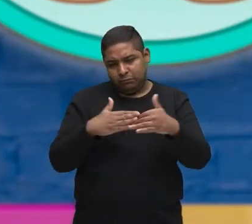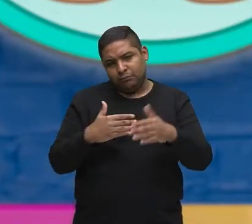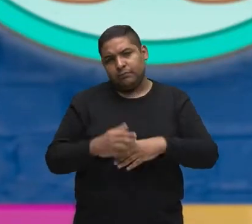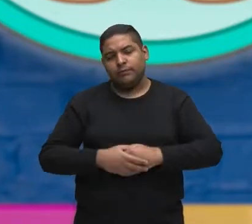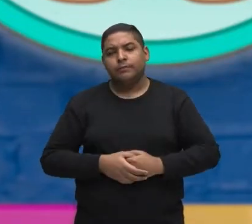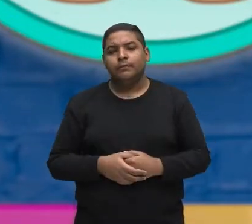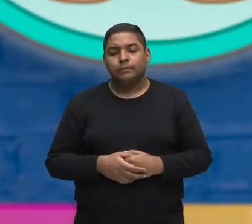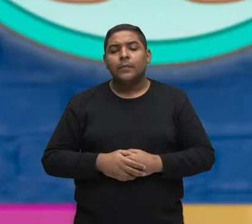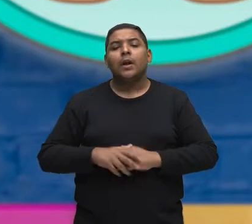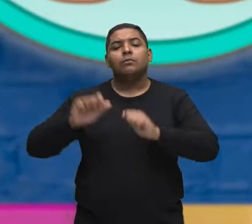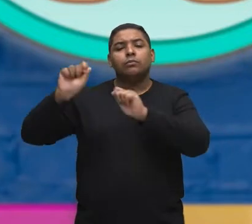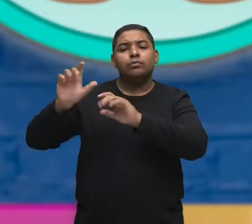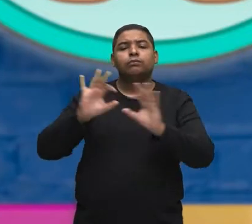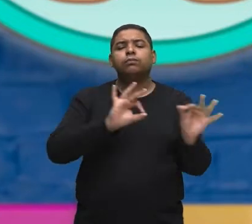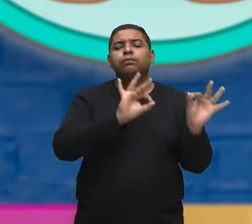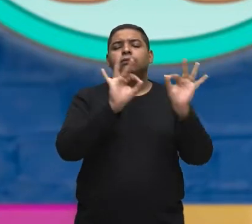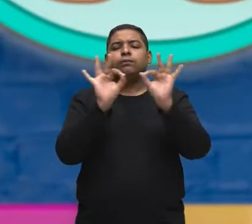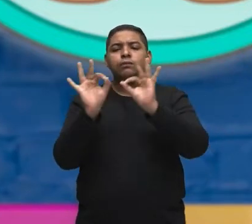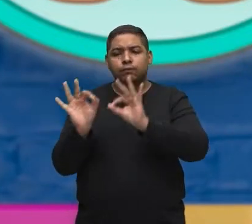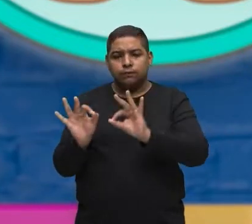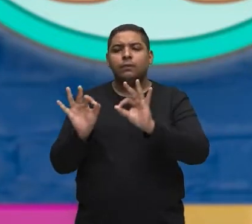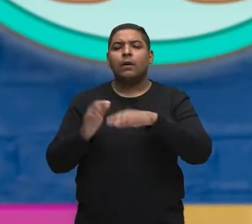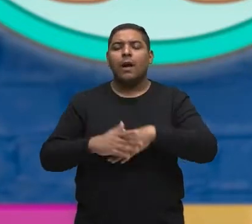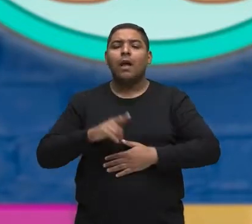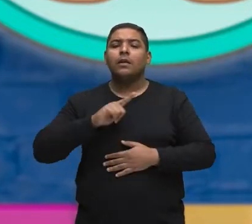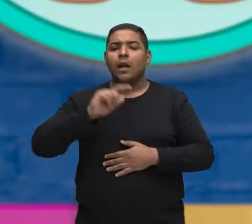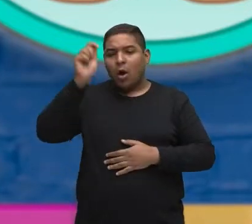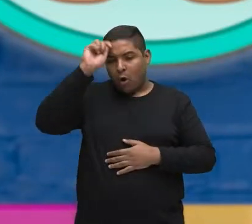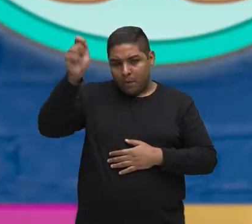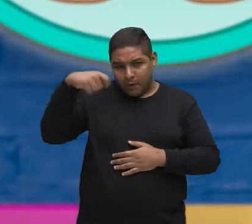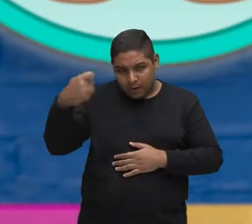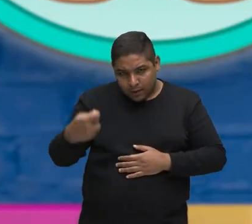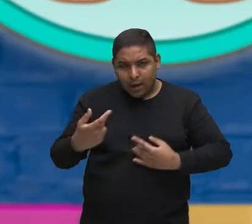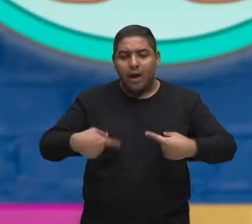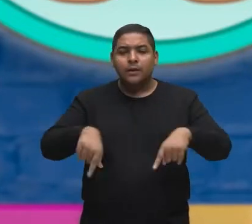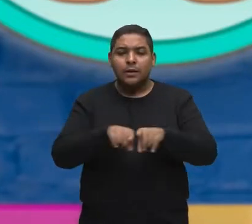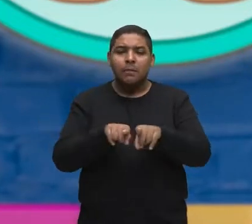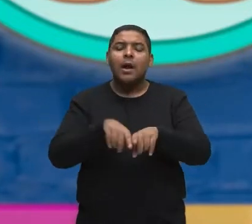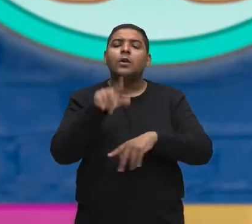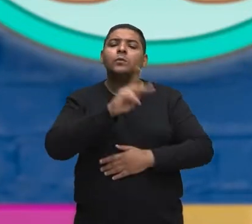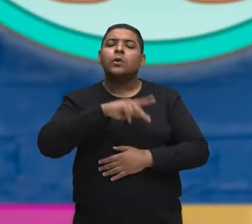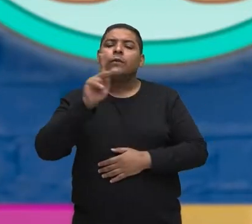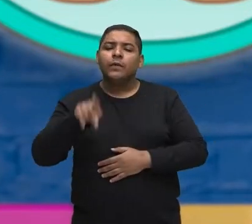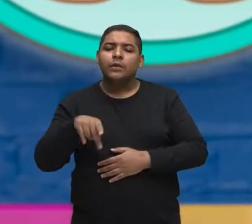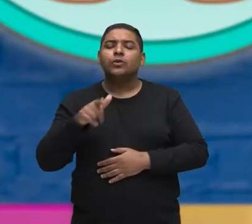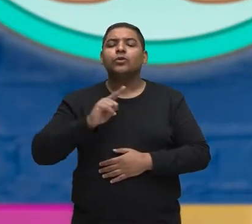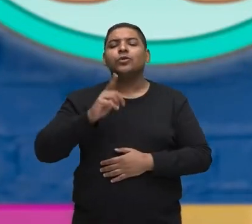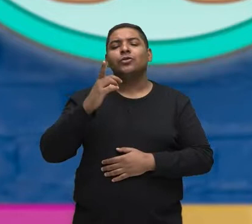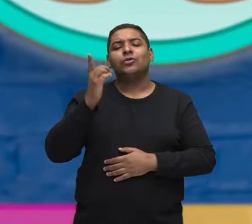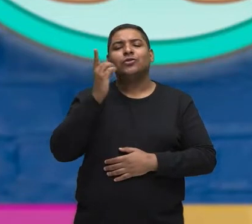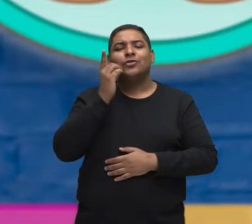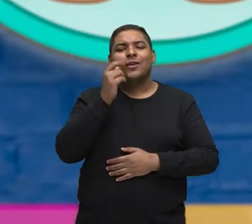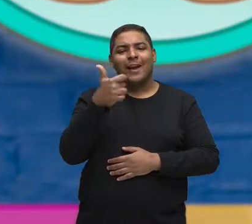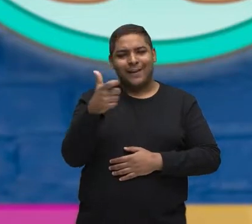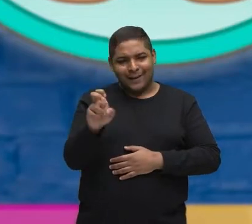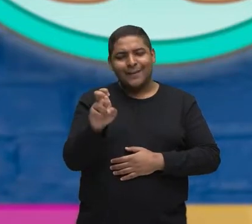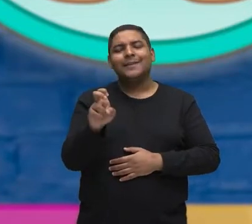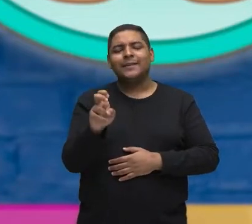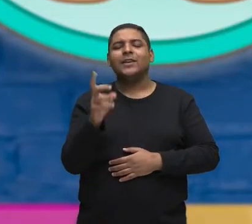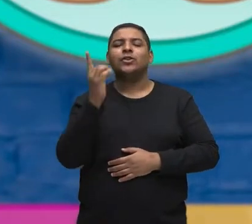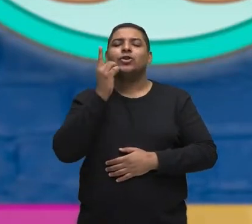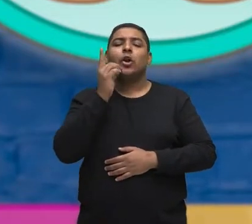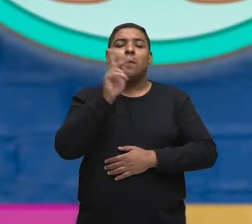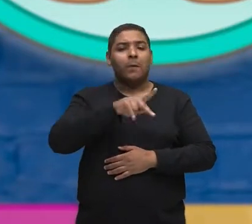nosso programa, nós fizemos a homenagem, né, aos nossos professores, que dia 15 foi comemorado o